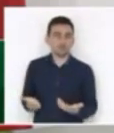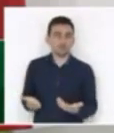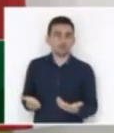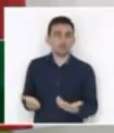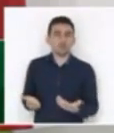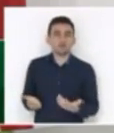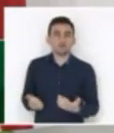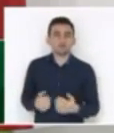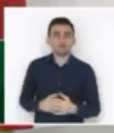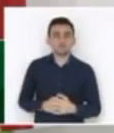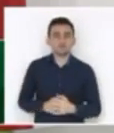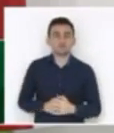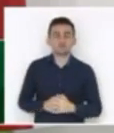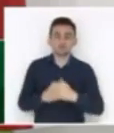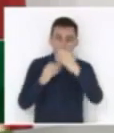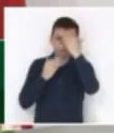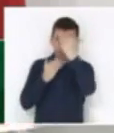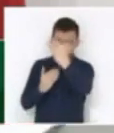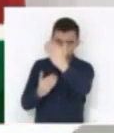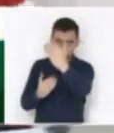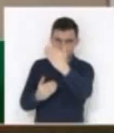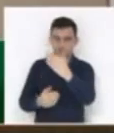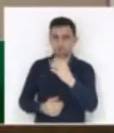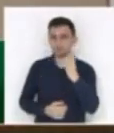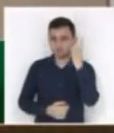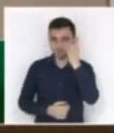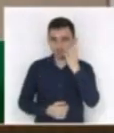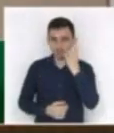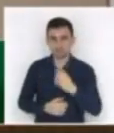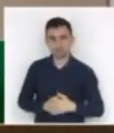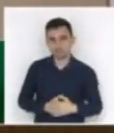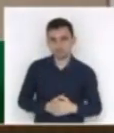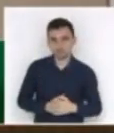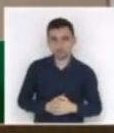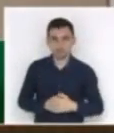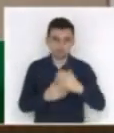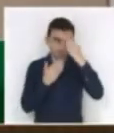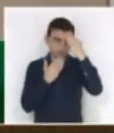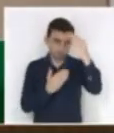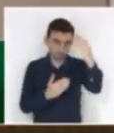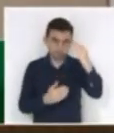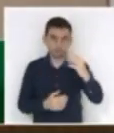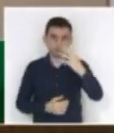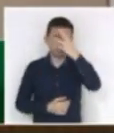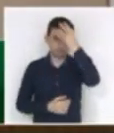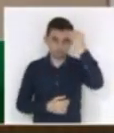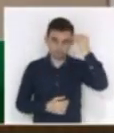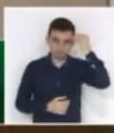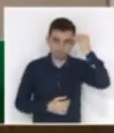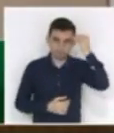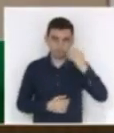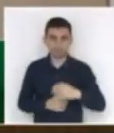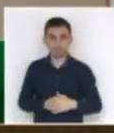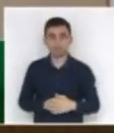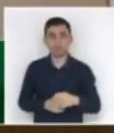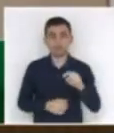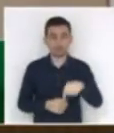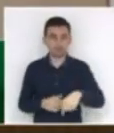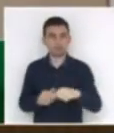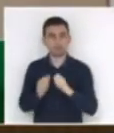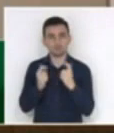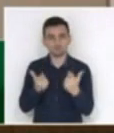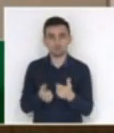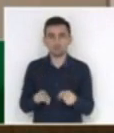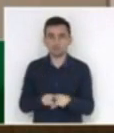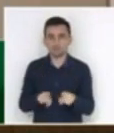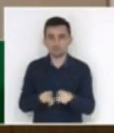o Estado. Obrigada, deputada. Muito obrigada, senhora deputada Luciane Carminati. Esta casa também está apreciando